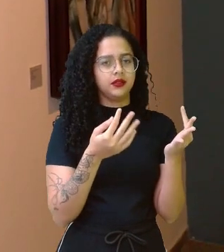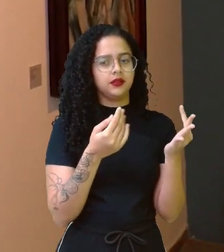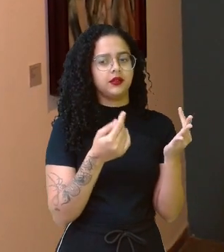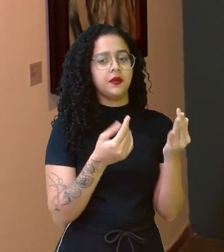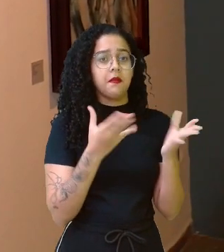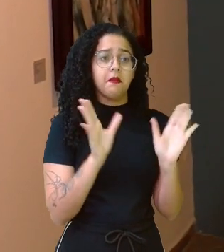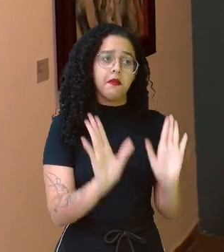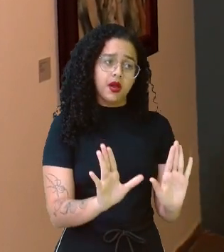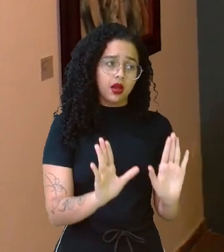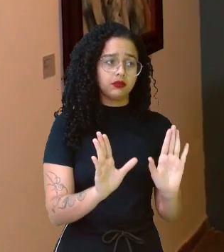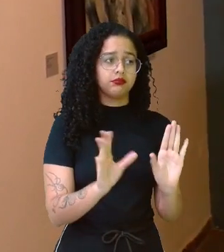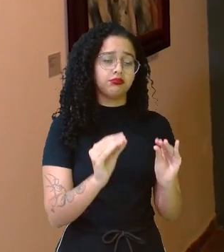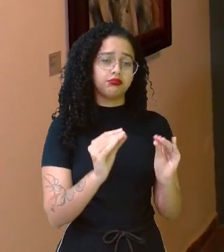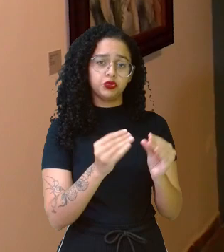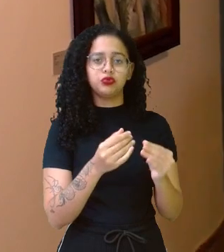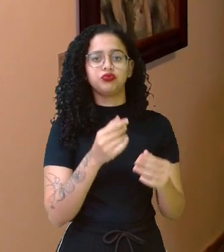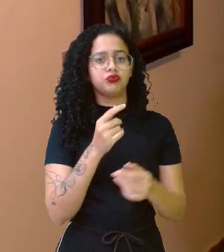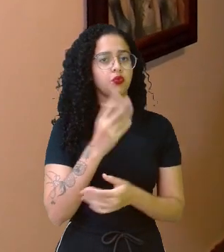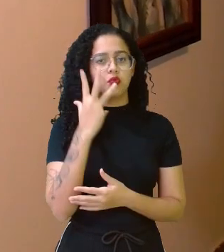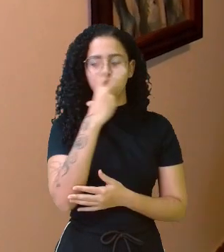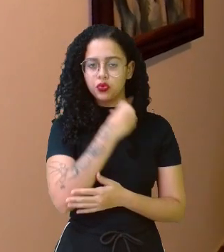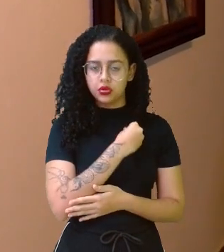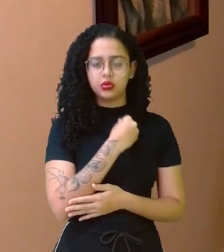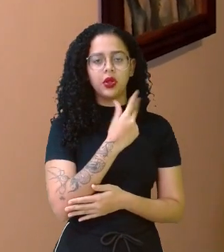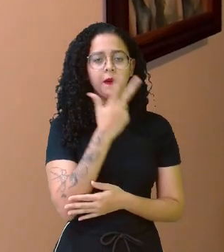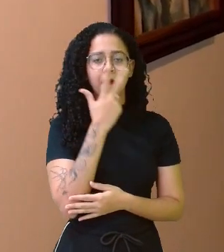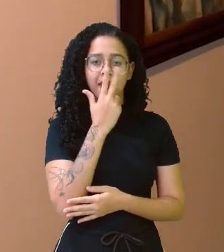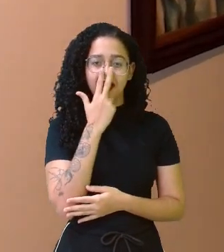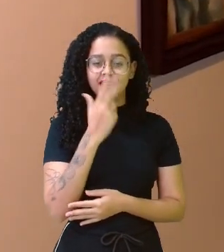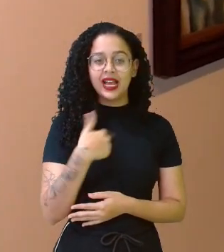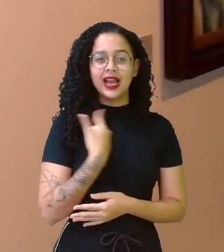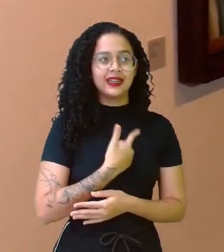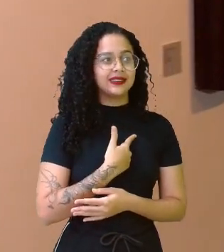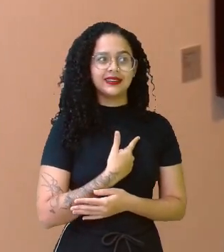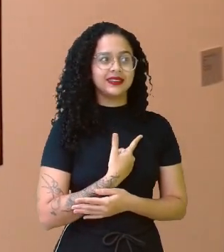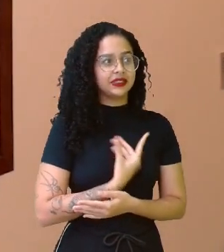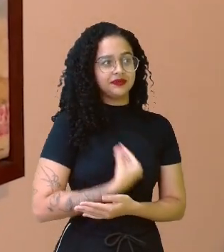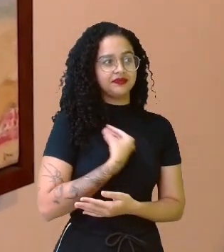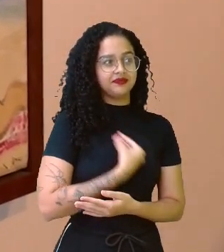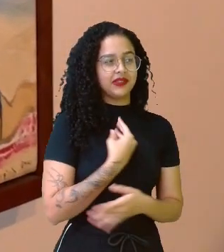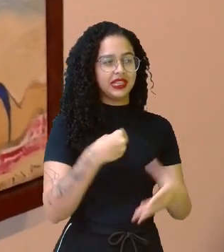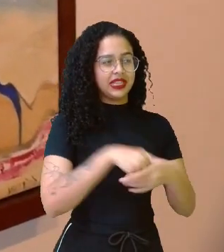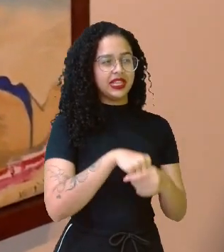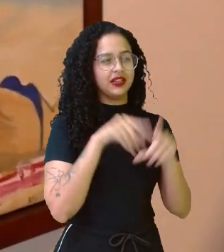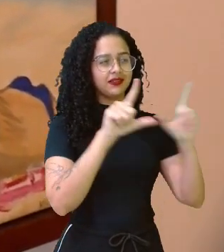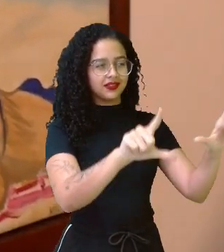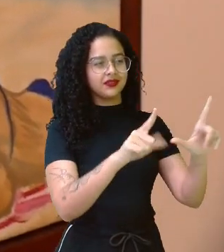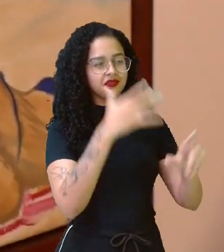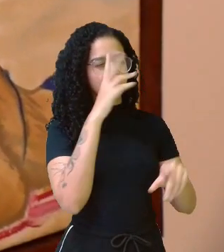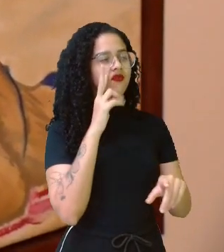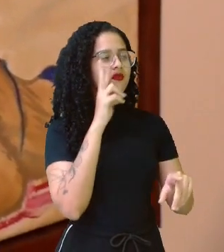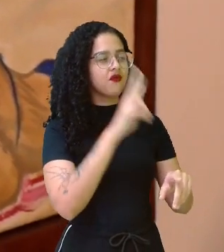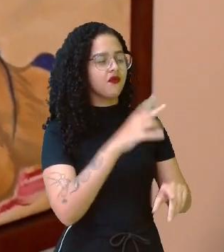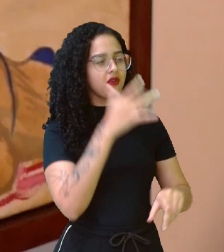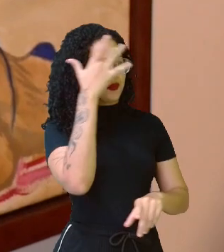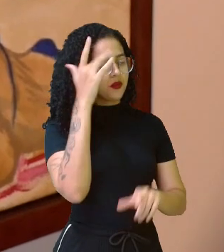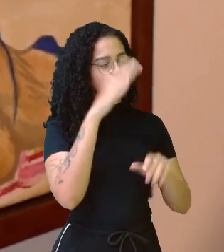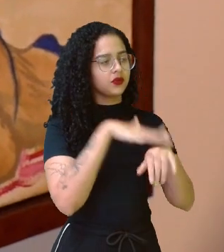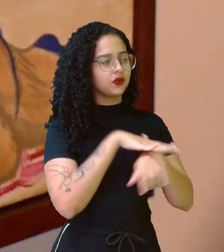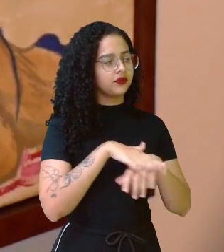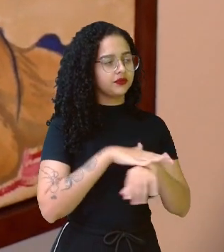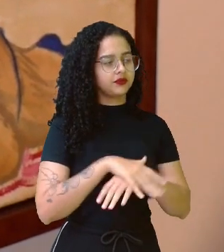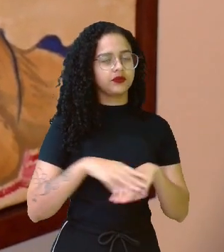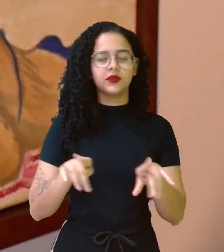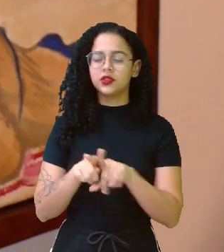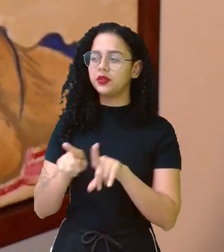muita riqueza. Né? A gente quase parece que a gente está aí nessa cena, né? Vendo essas pessoas conversando. E é